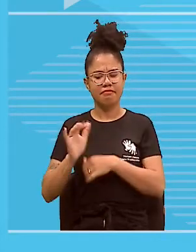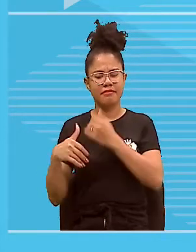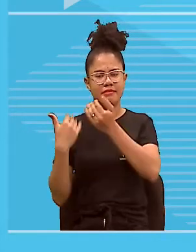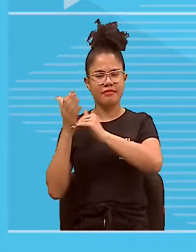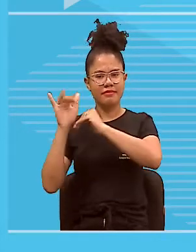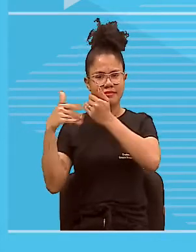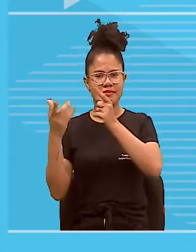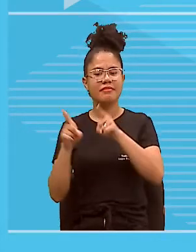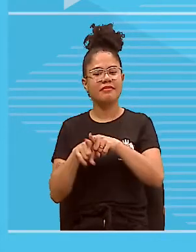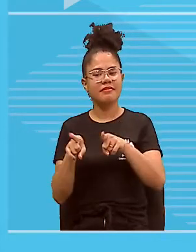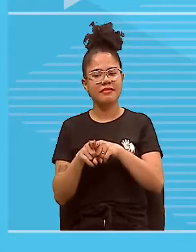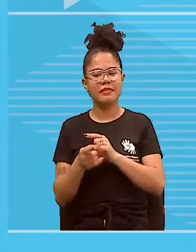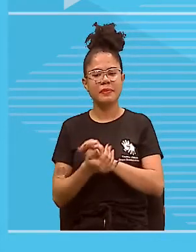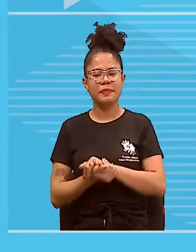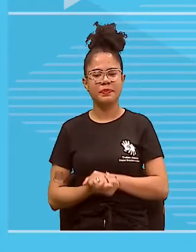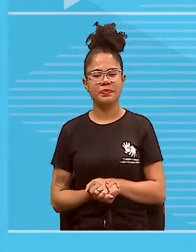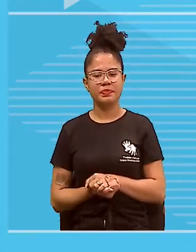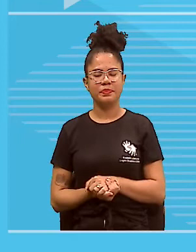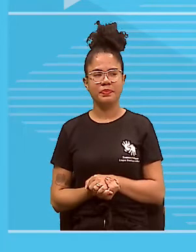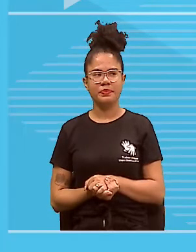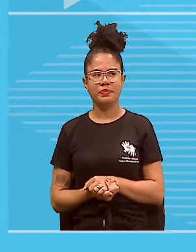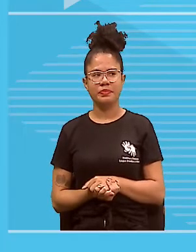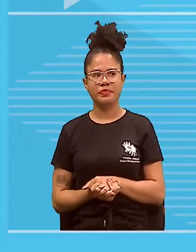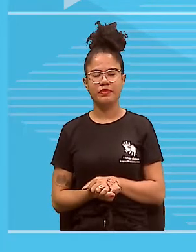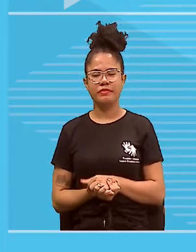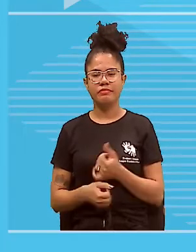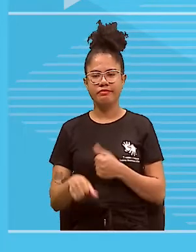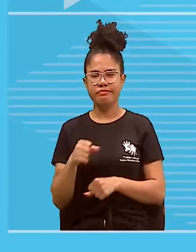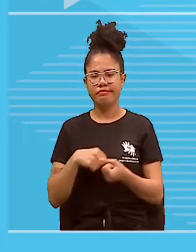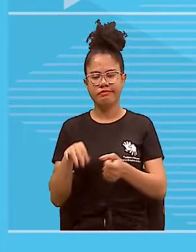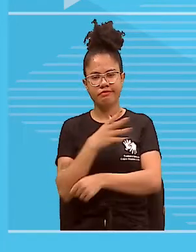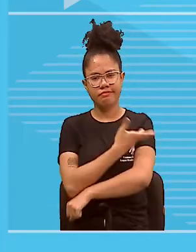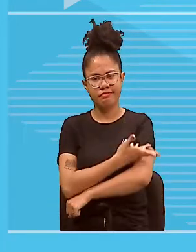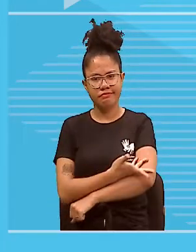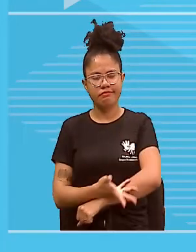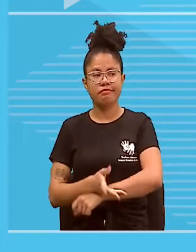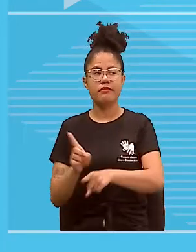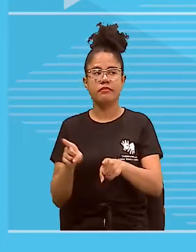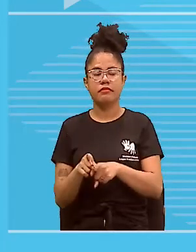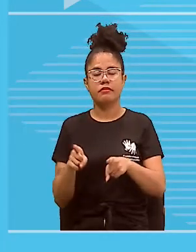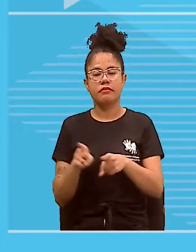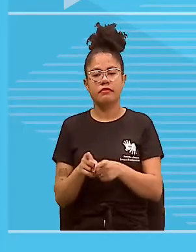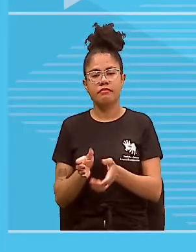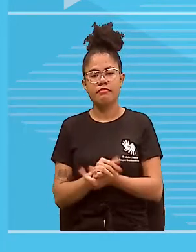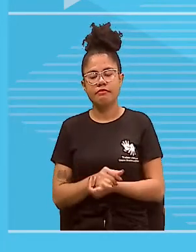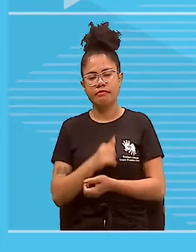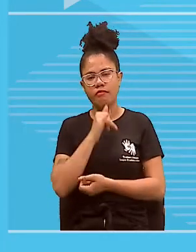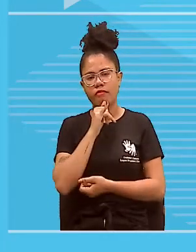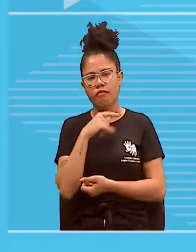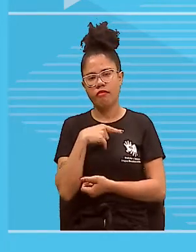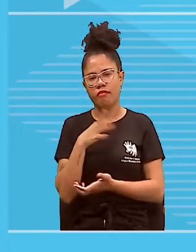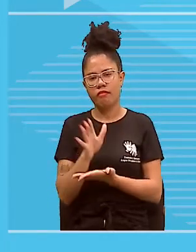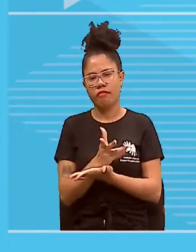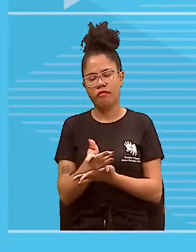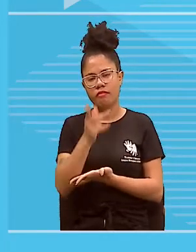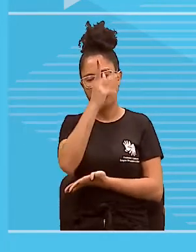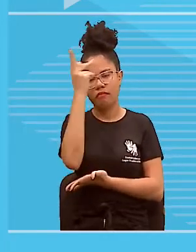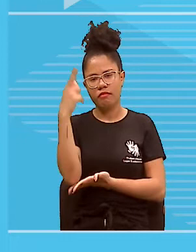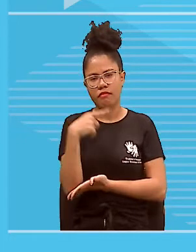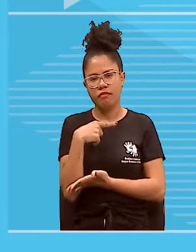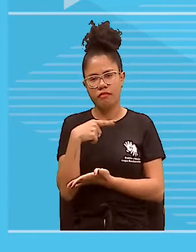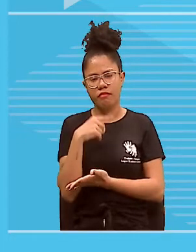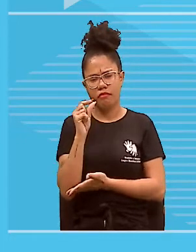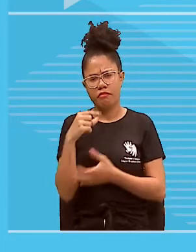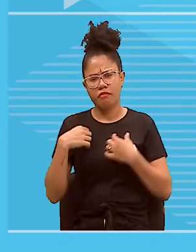propaganda e o comércio Vai resultar na mudança nos costumes essas pessoas por exemplo tinham poucas peças de roupa